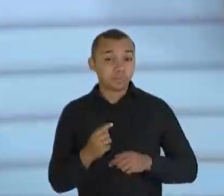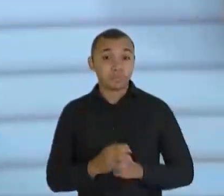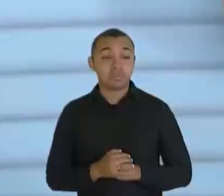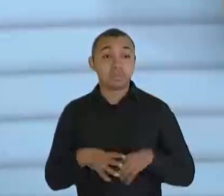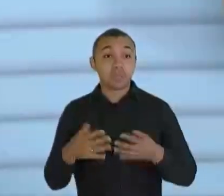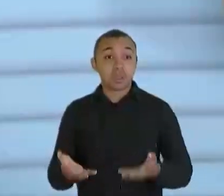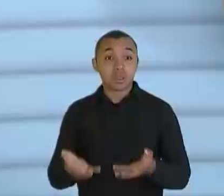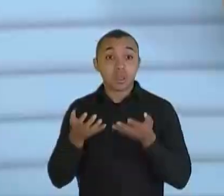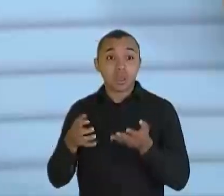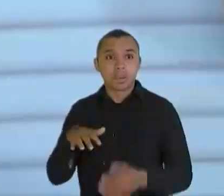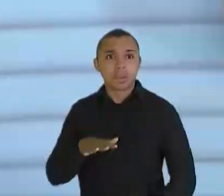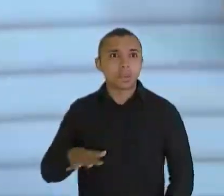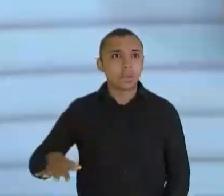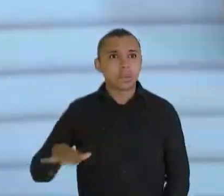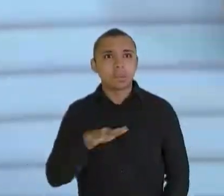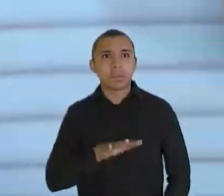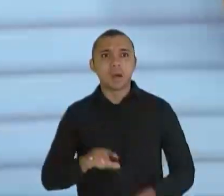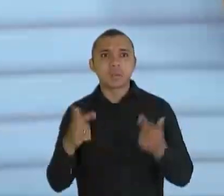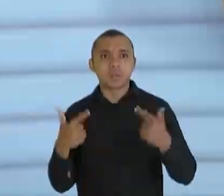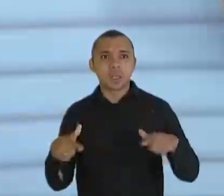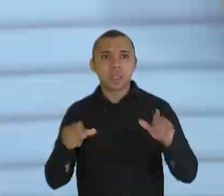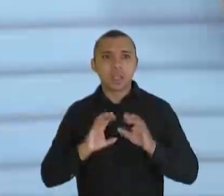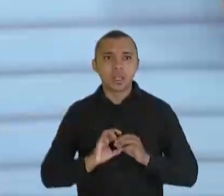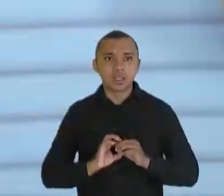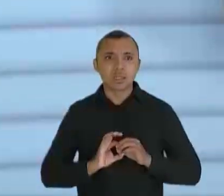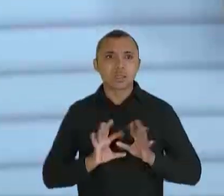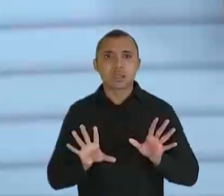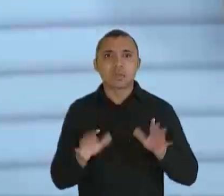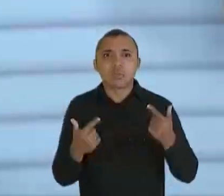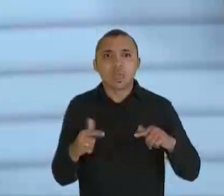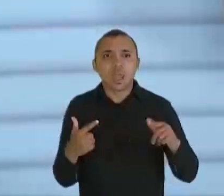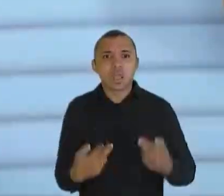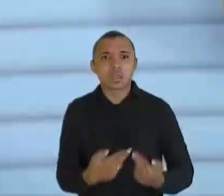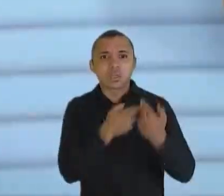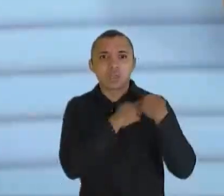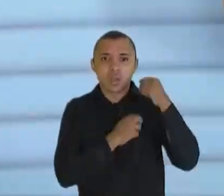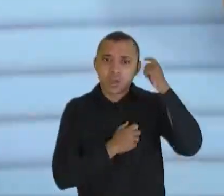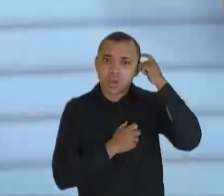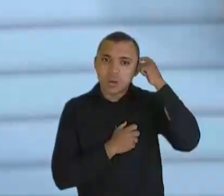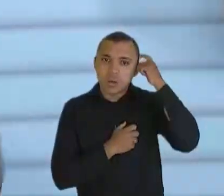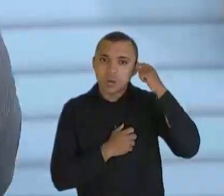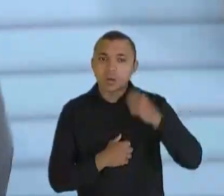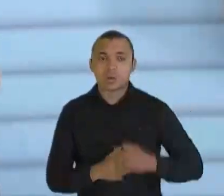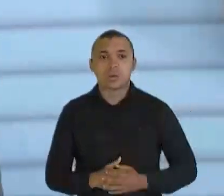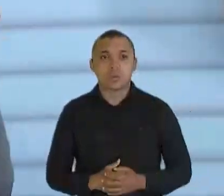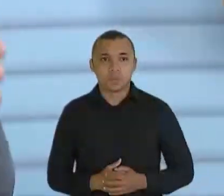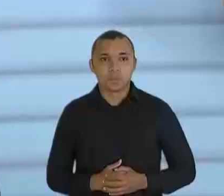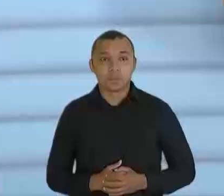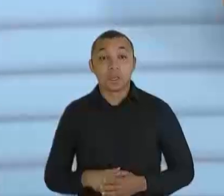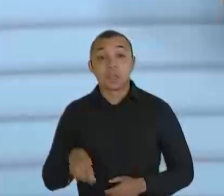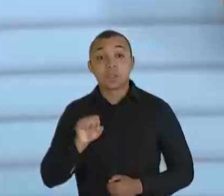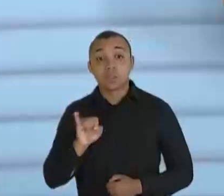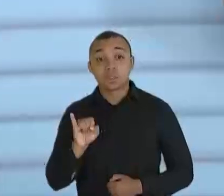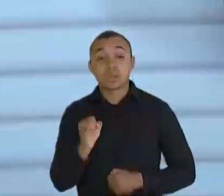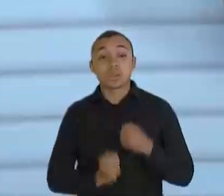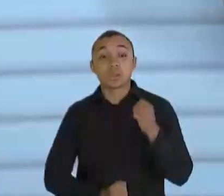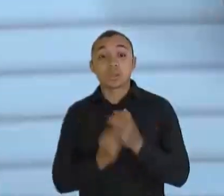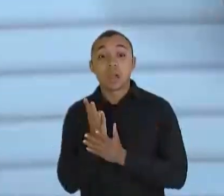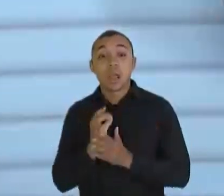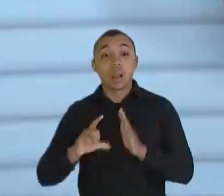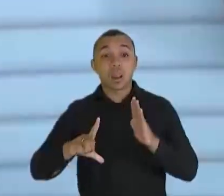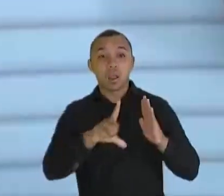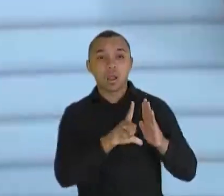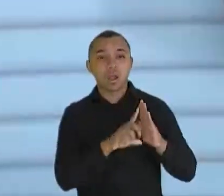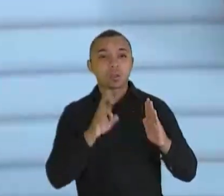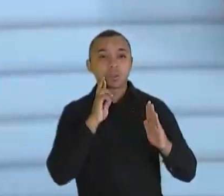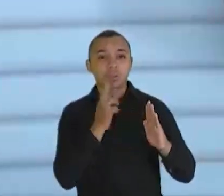ambiente sem responsabilidade. Sem regulação. Sem responsabilidade, porque regulação é responsabilidade. Exatamente. Veja, se você abrir uma lanchonete, você tem